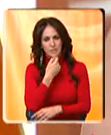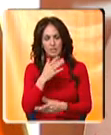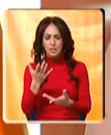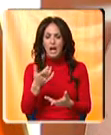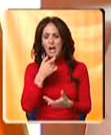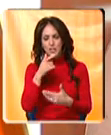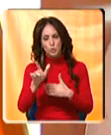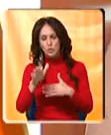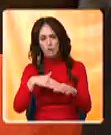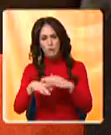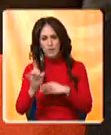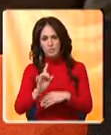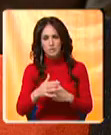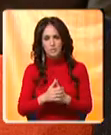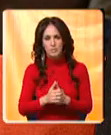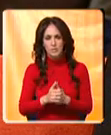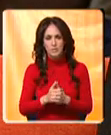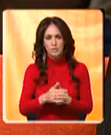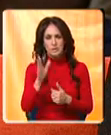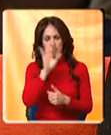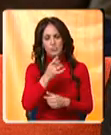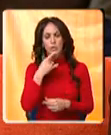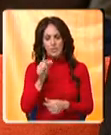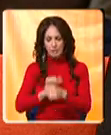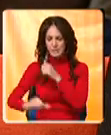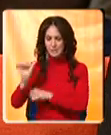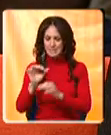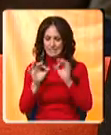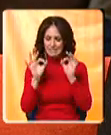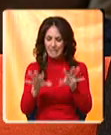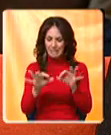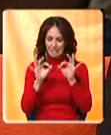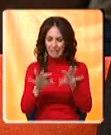que não faço. E se tivesse que voltar atrás, faria tudo igual.